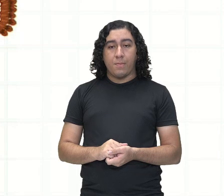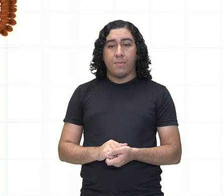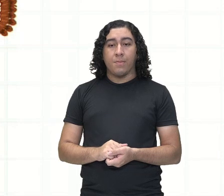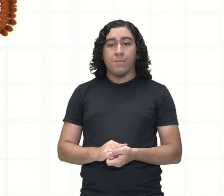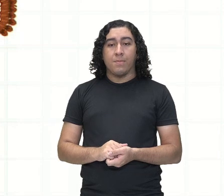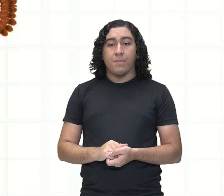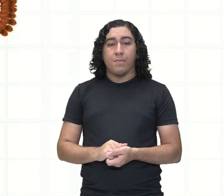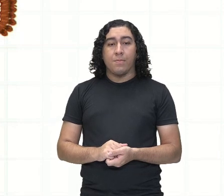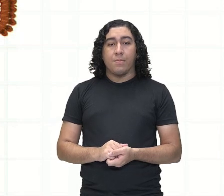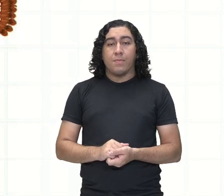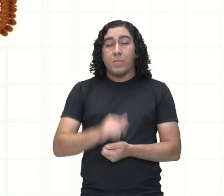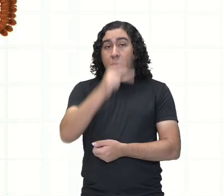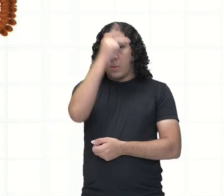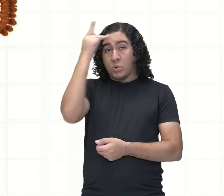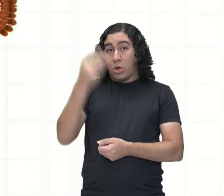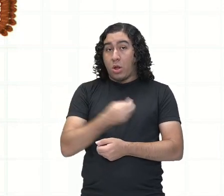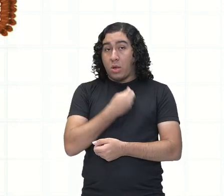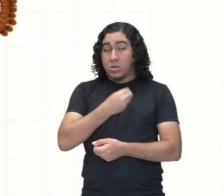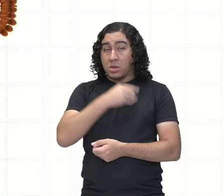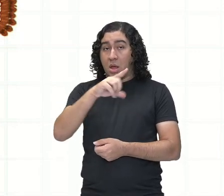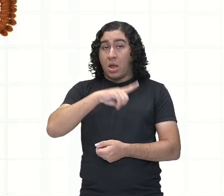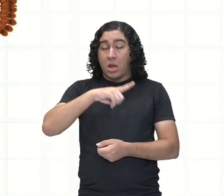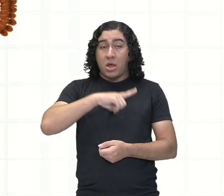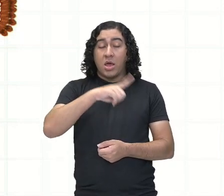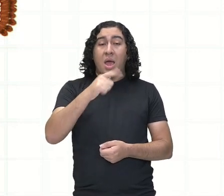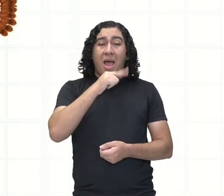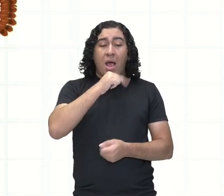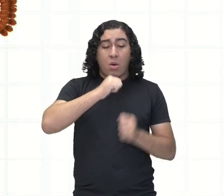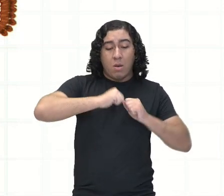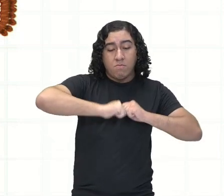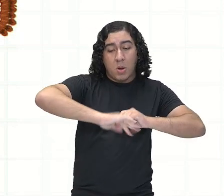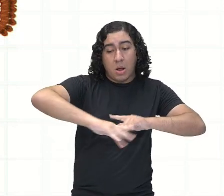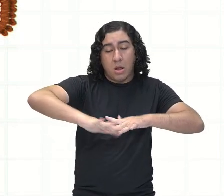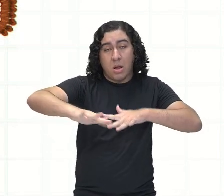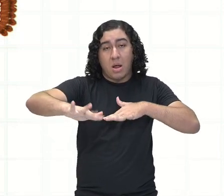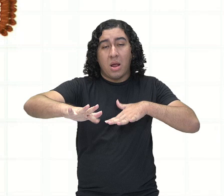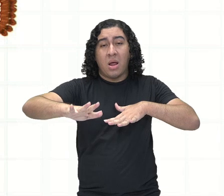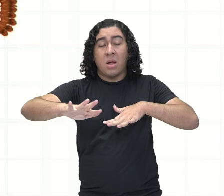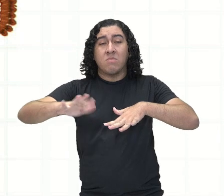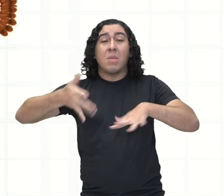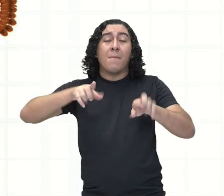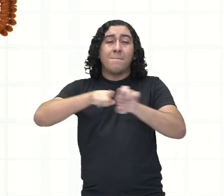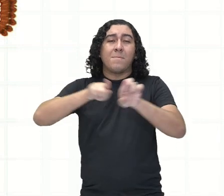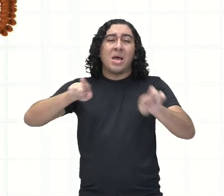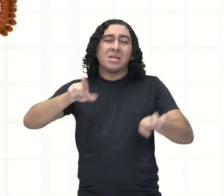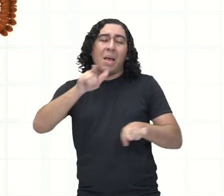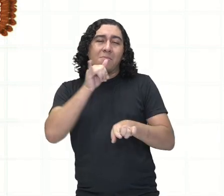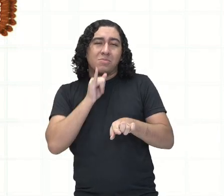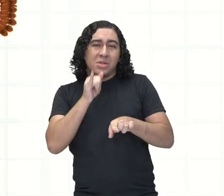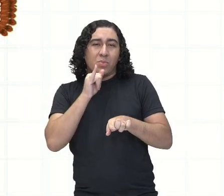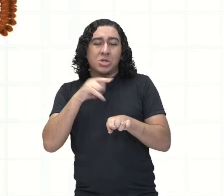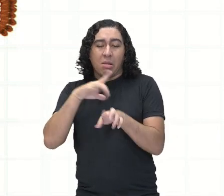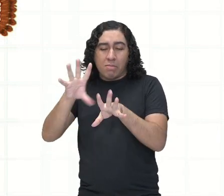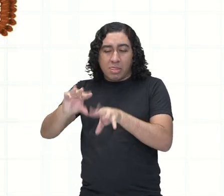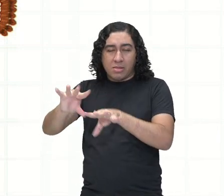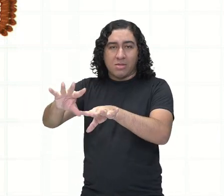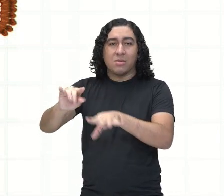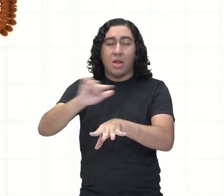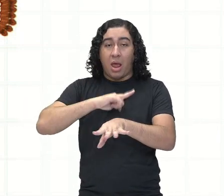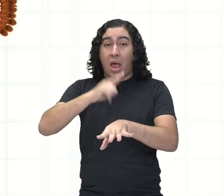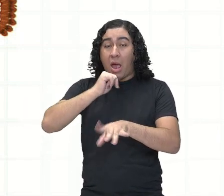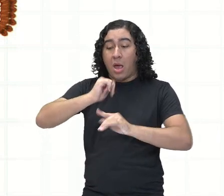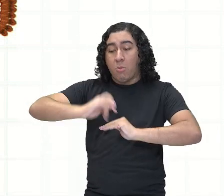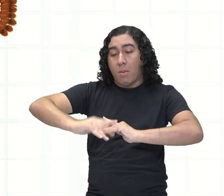ambiente que tem um rio com água barrenta, como o Rio Solimões. Então, todos os ambientes